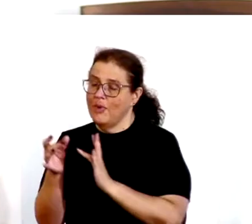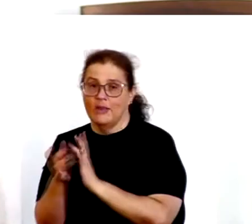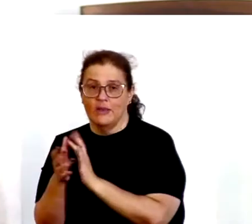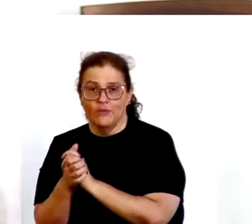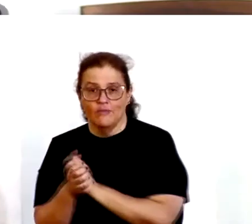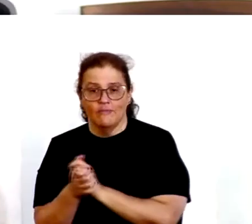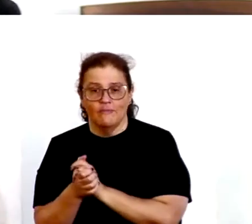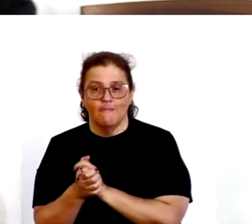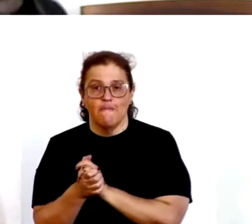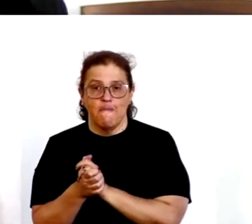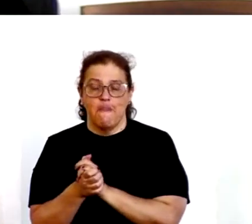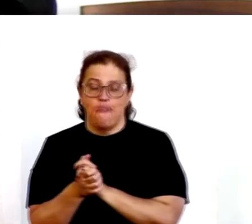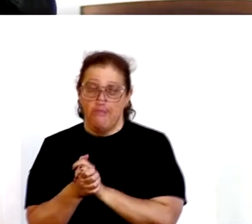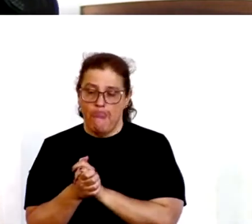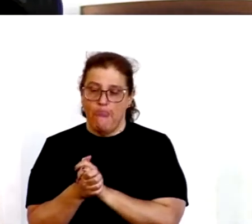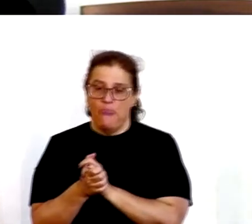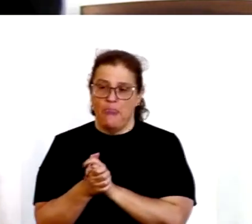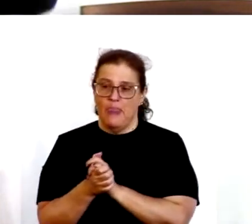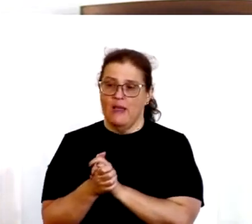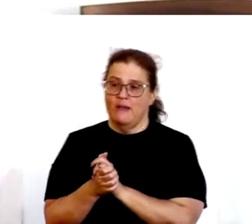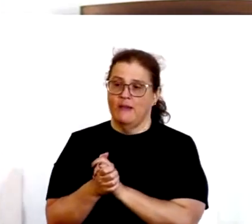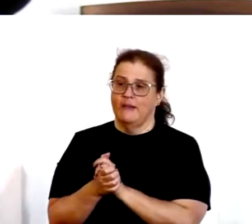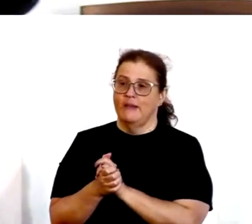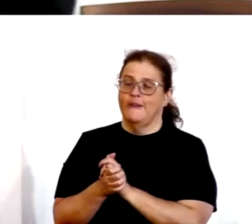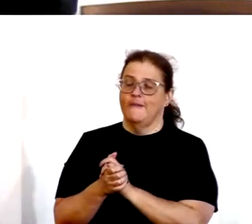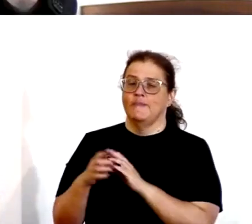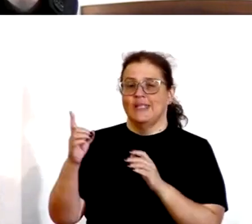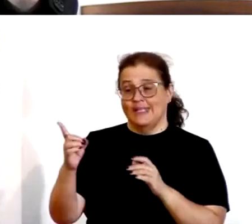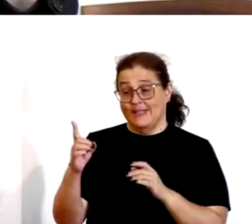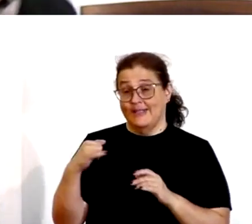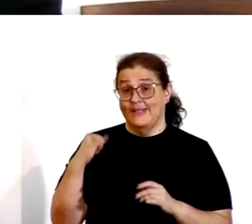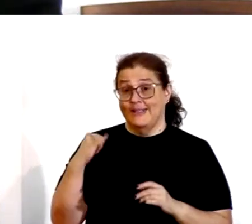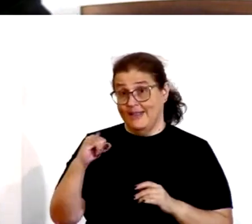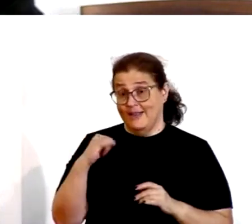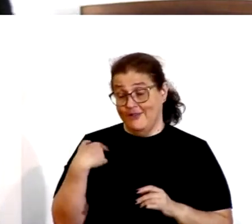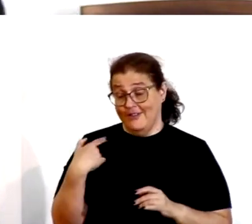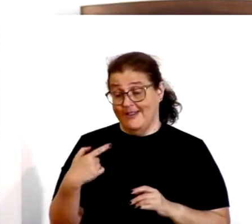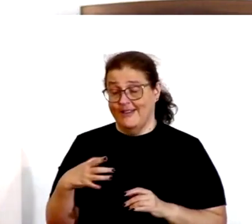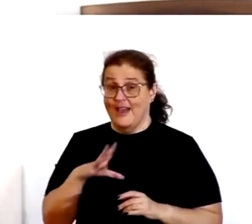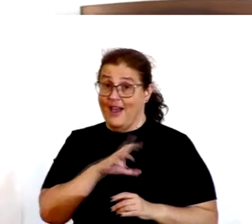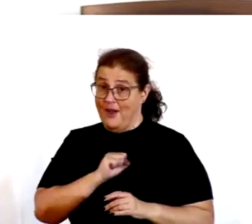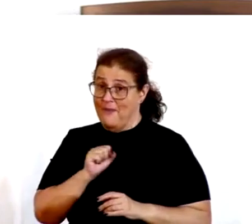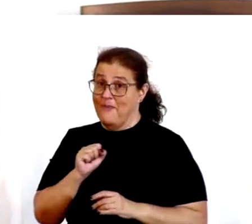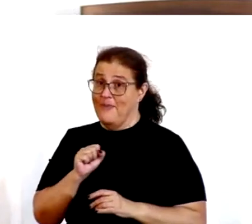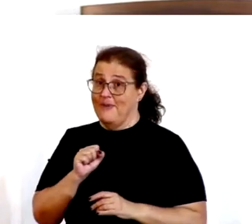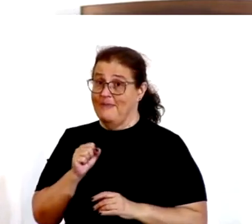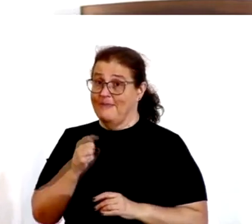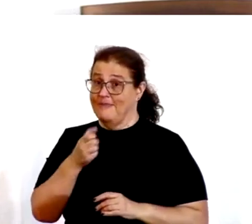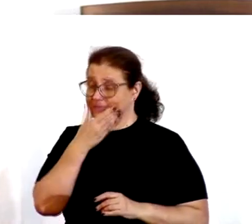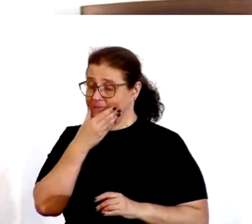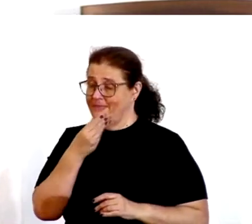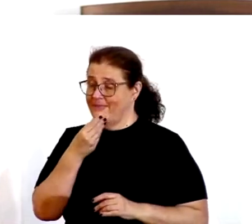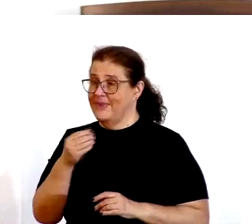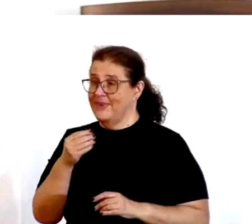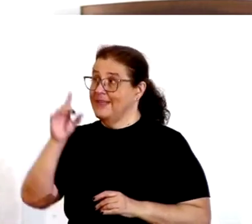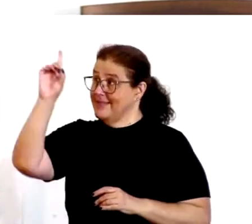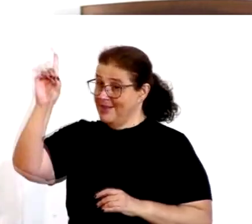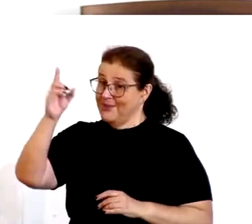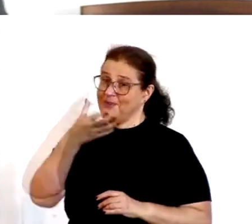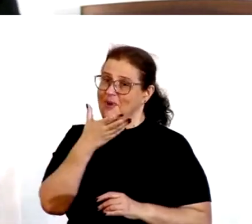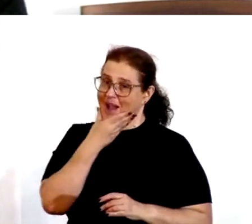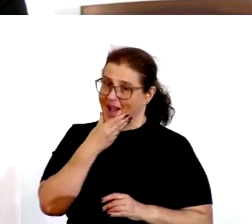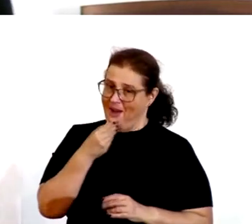Deus, você vai se submeter ao seu marido como você faz com o seu Senhor.